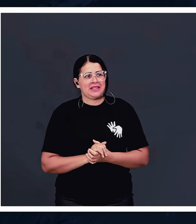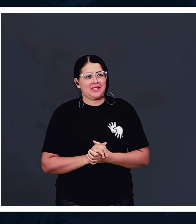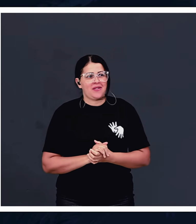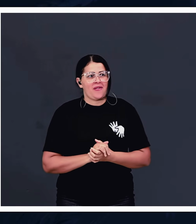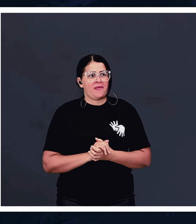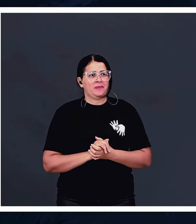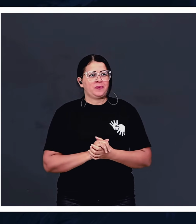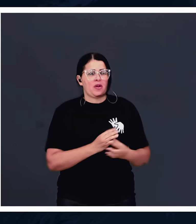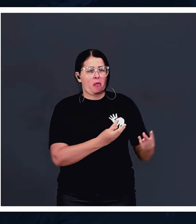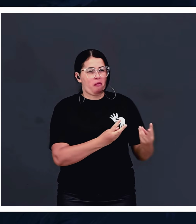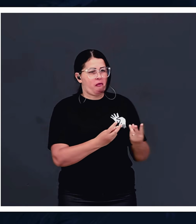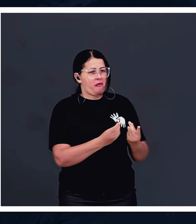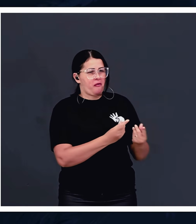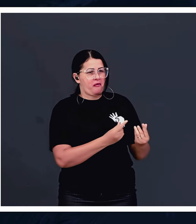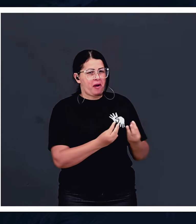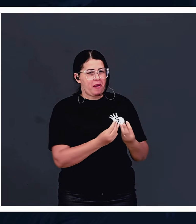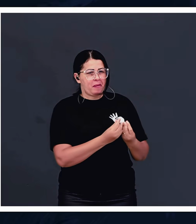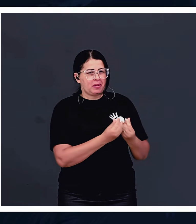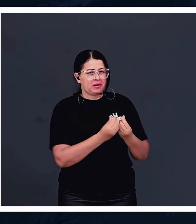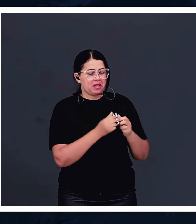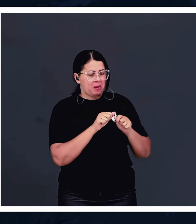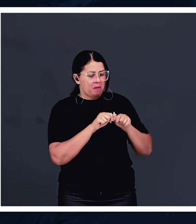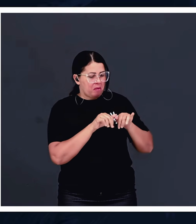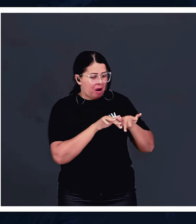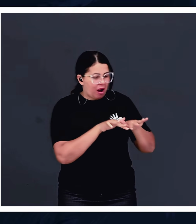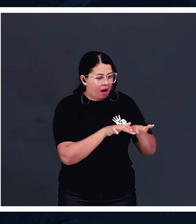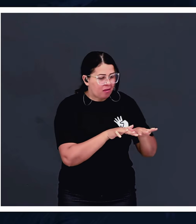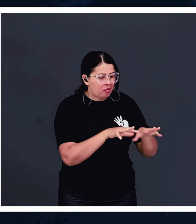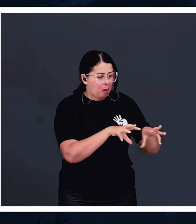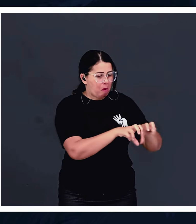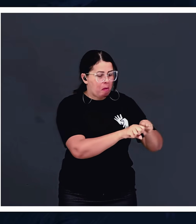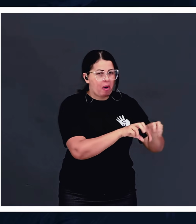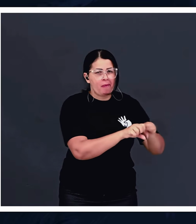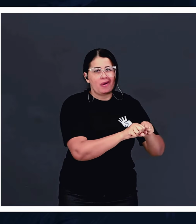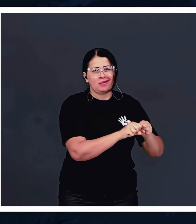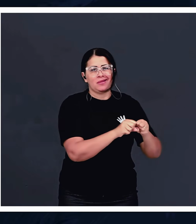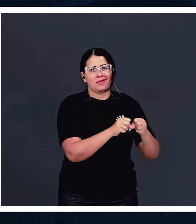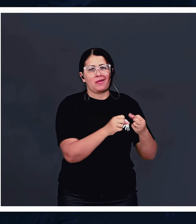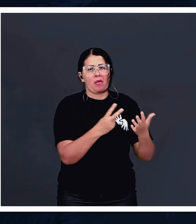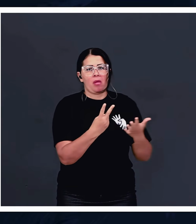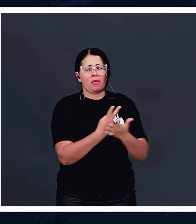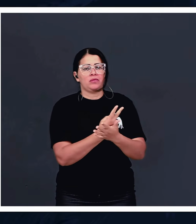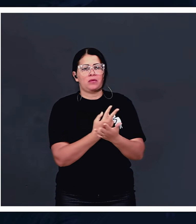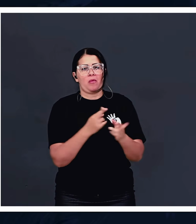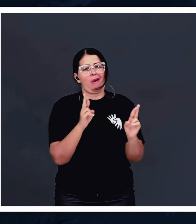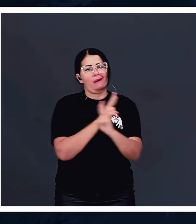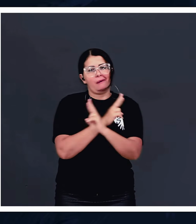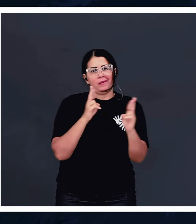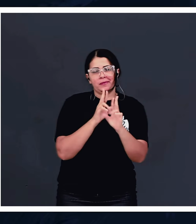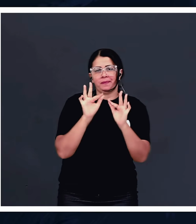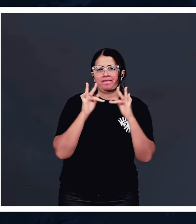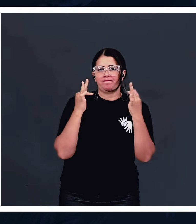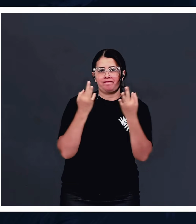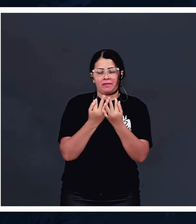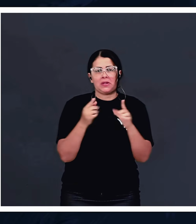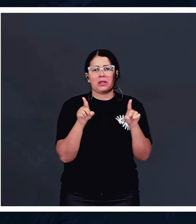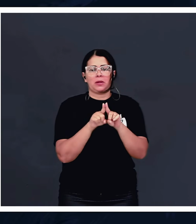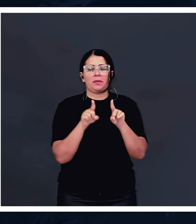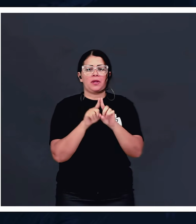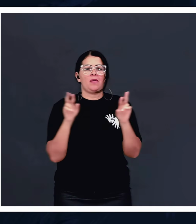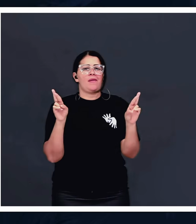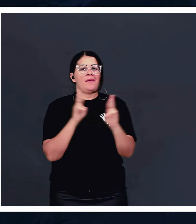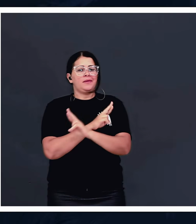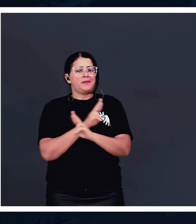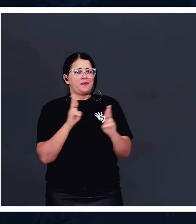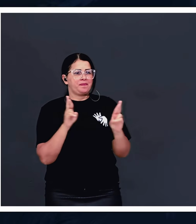esse fermento que contamina numa situação, de um relacionamento familiar, num relacionamento